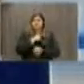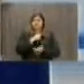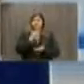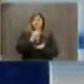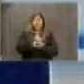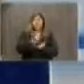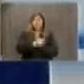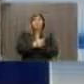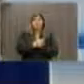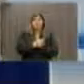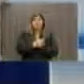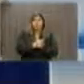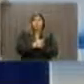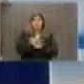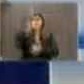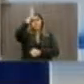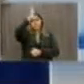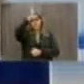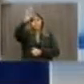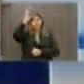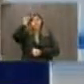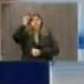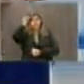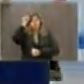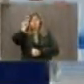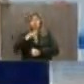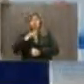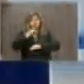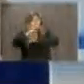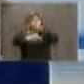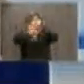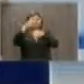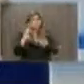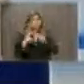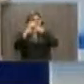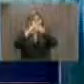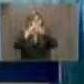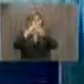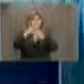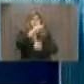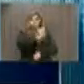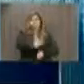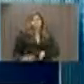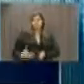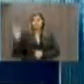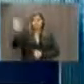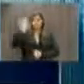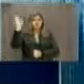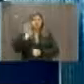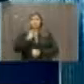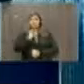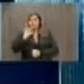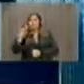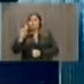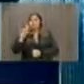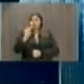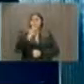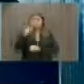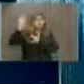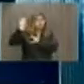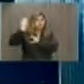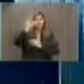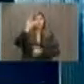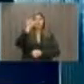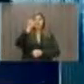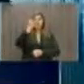e que podem ser alavancados junto ao governo federal. Ok. O candidato Antônio Radical tem um minuto e